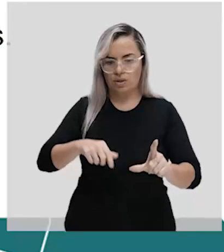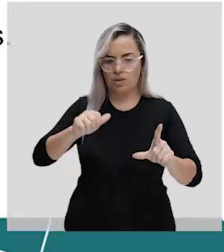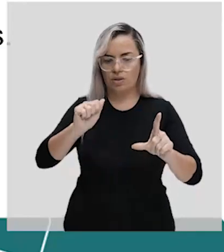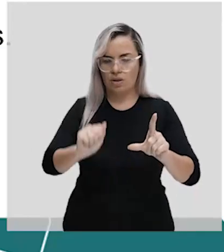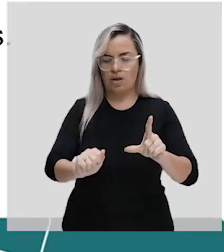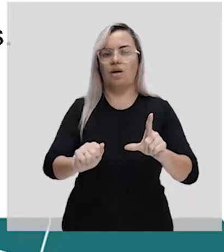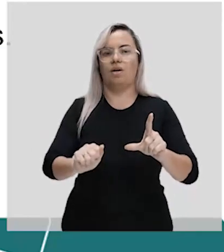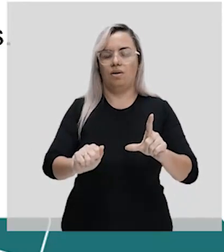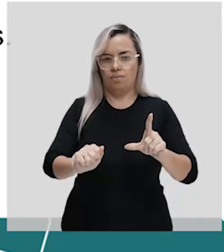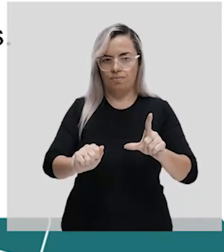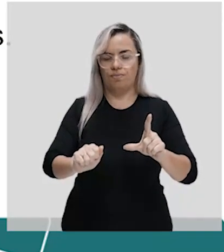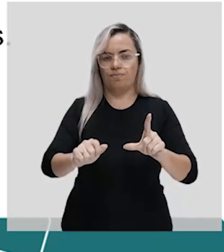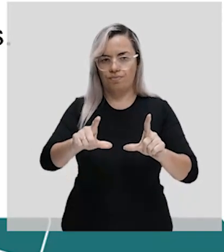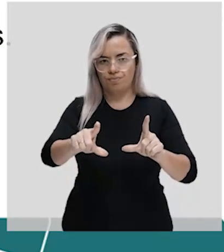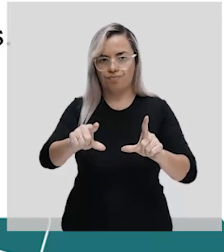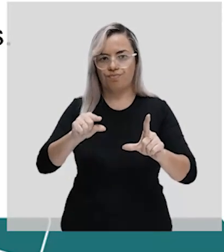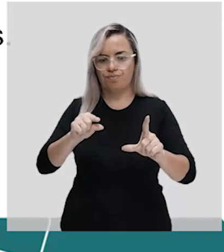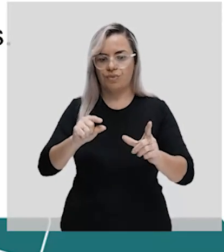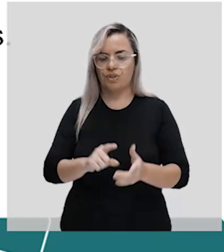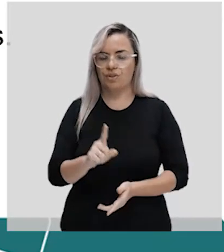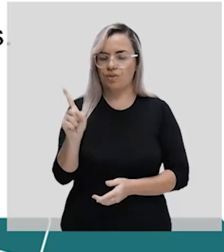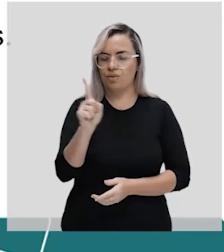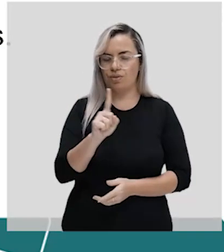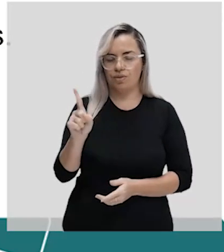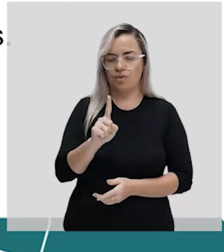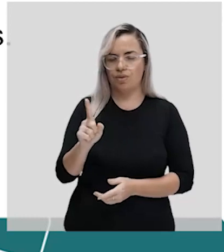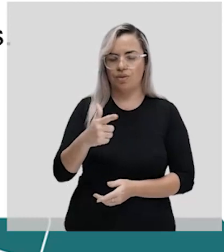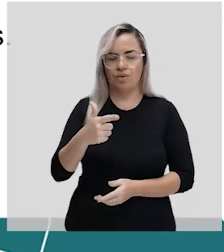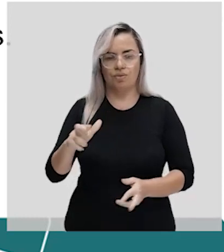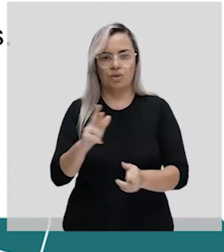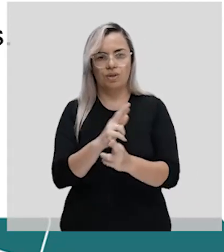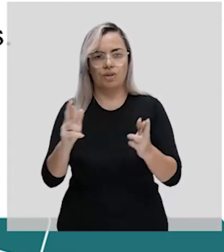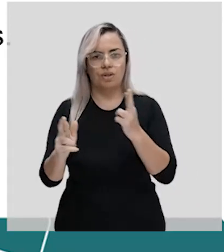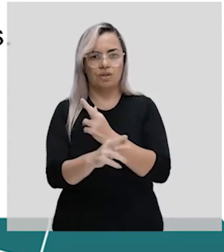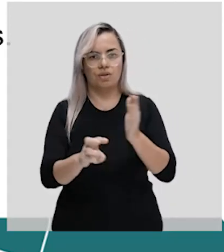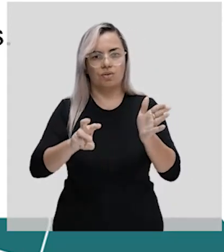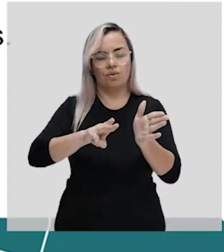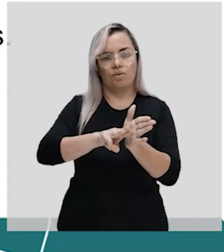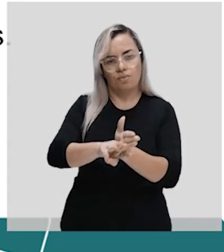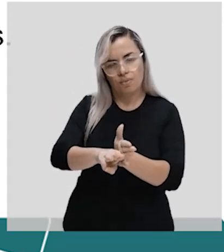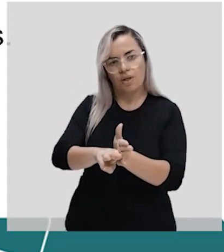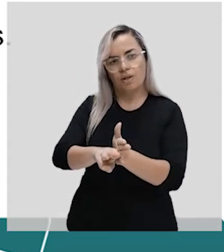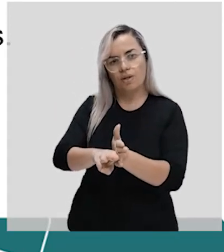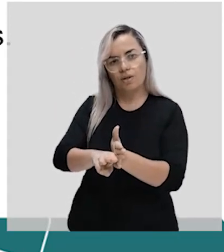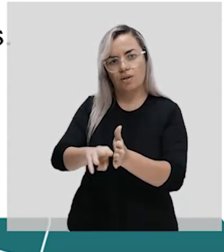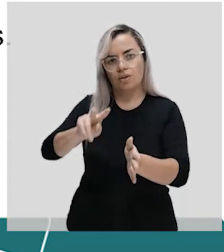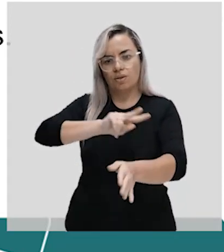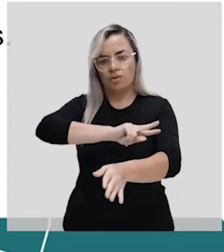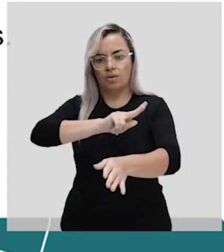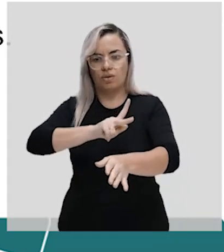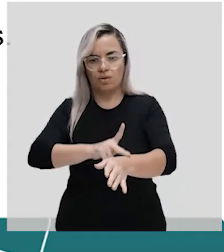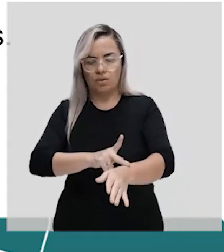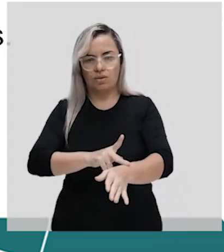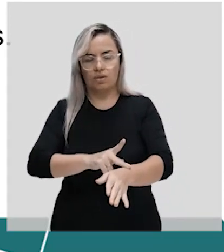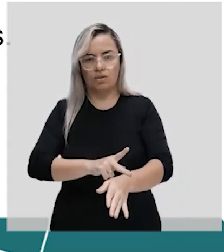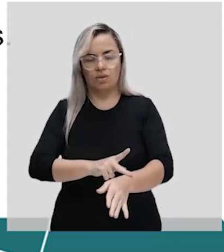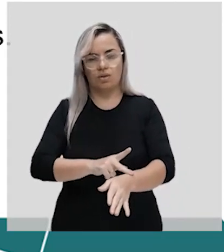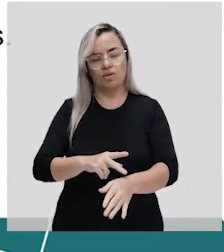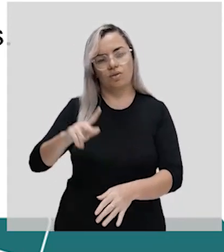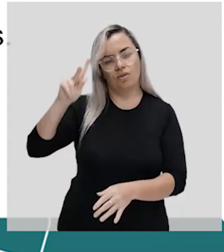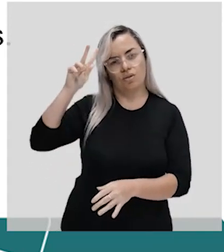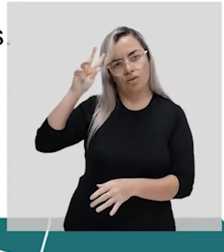que não corresponde a uma etapa aqui do método científico, tá? Mas vamos aqui só conferir aqui, ó, letra